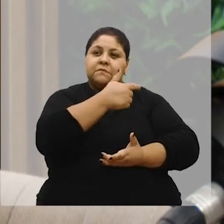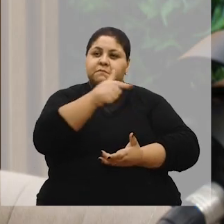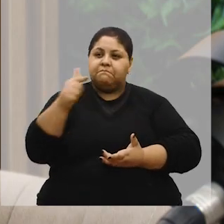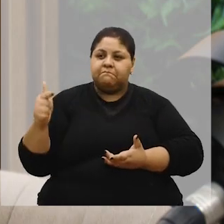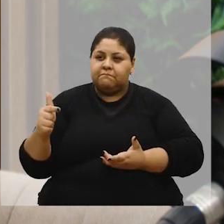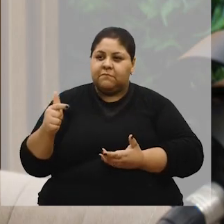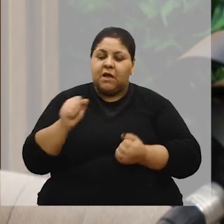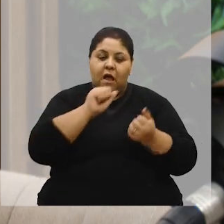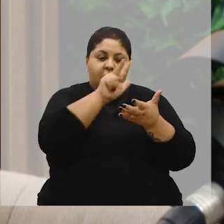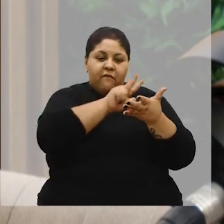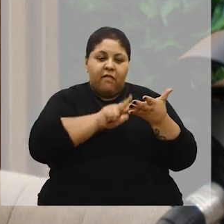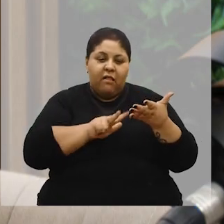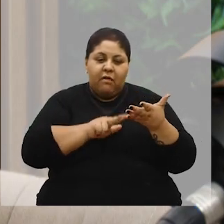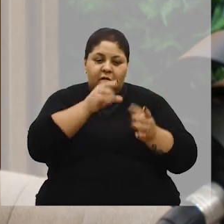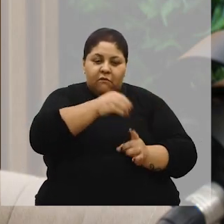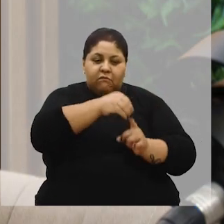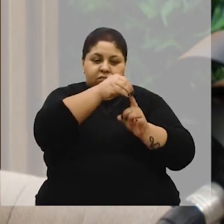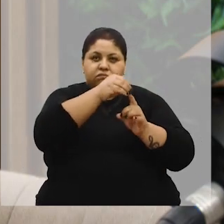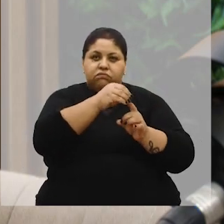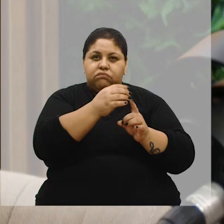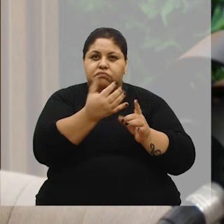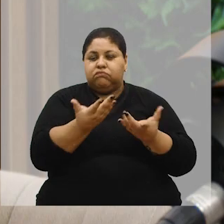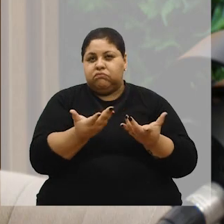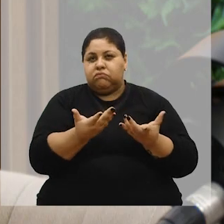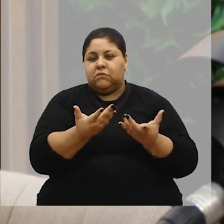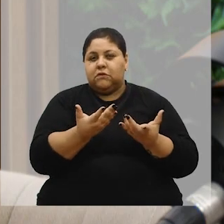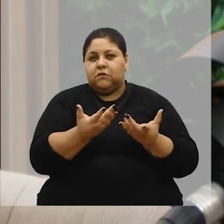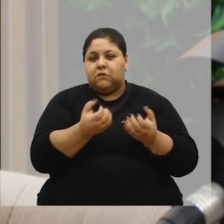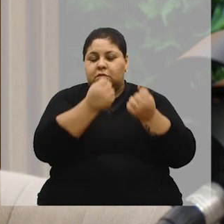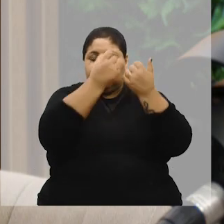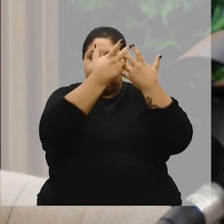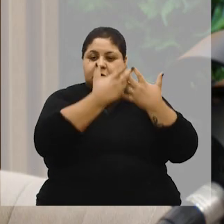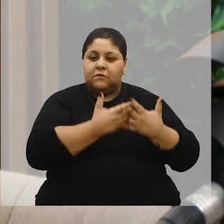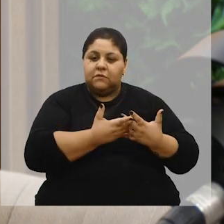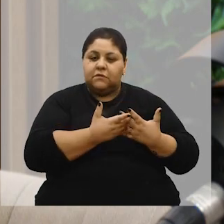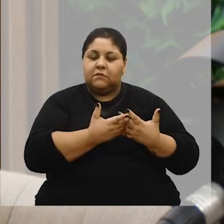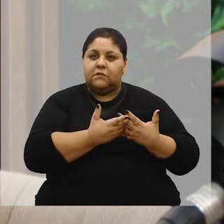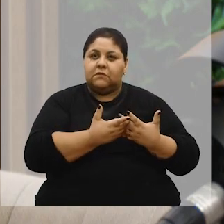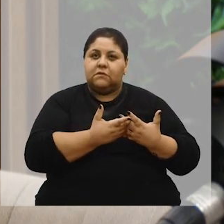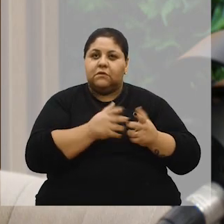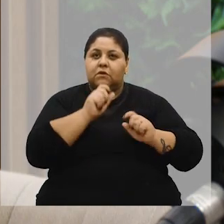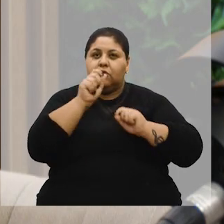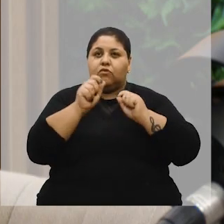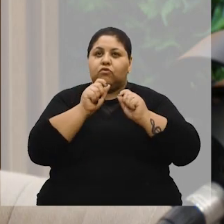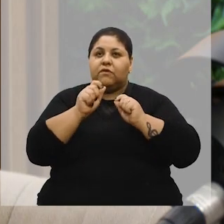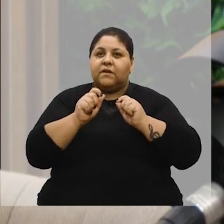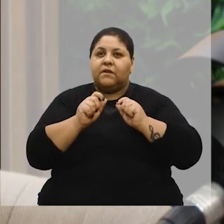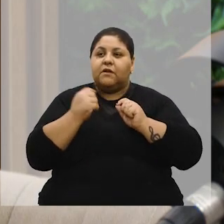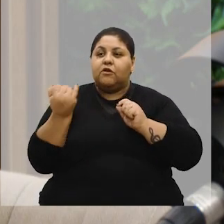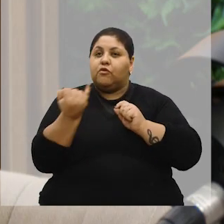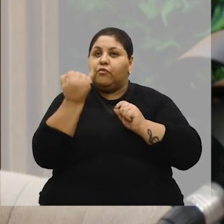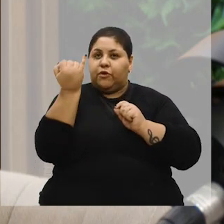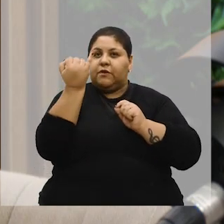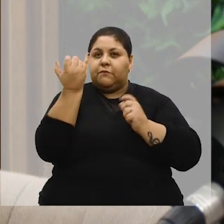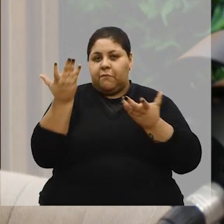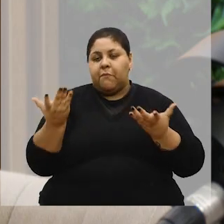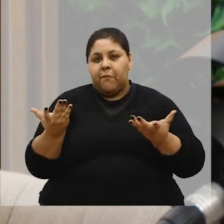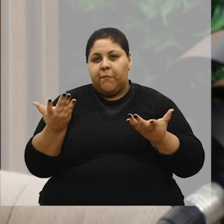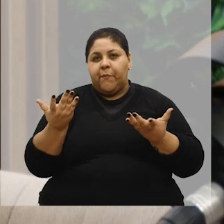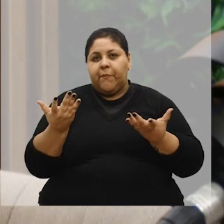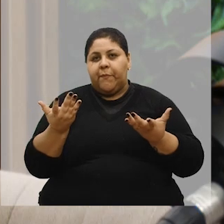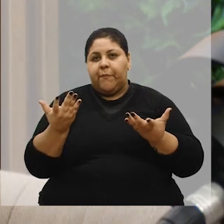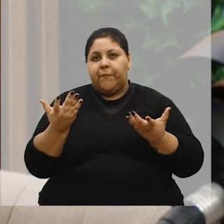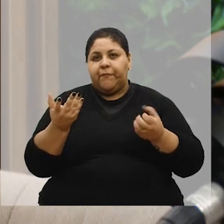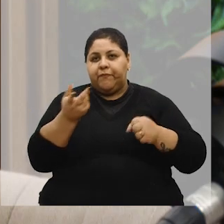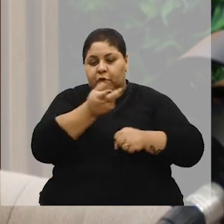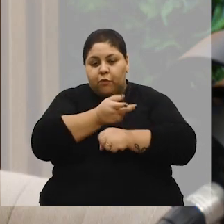as prioridades, e colocar realmente em jogo o que é importante, que é votar. Então, ir